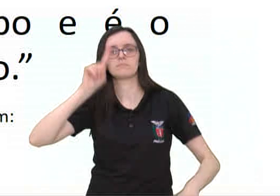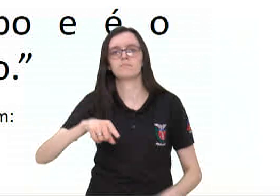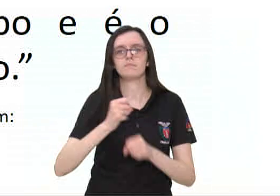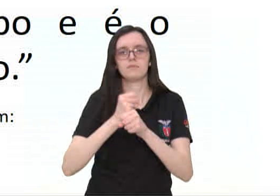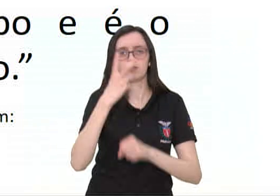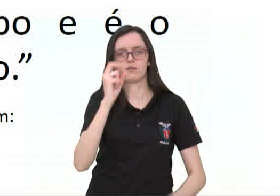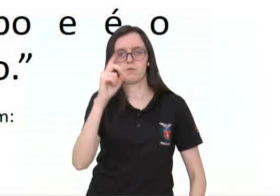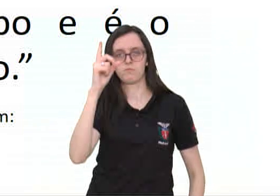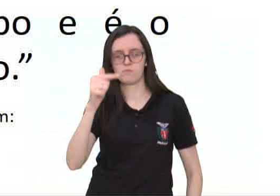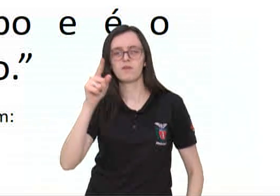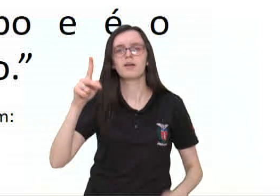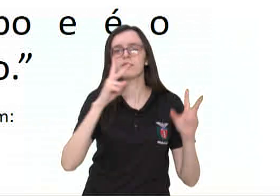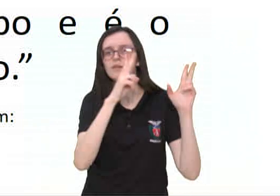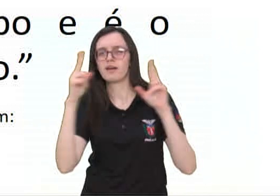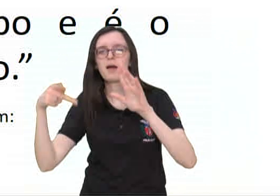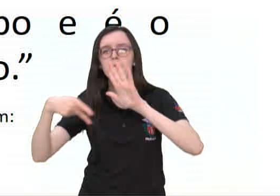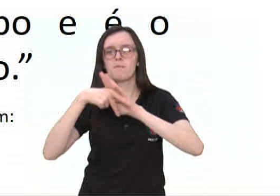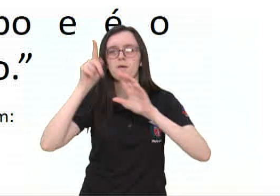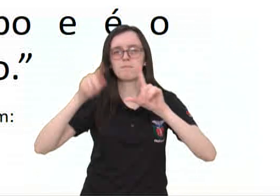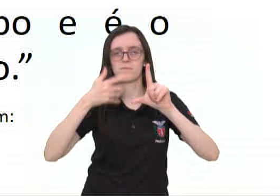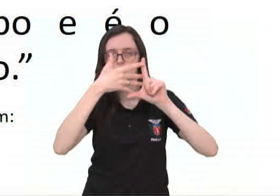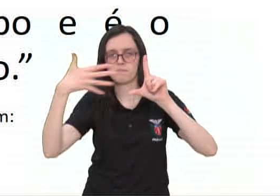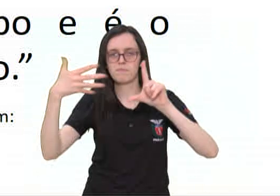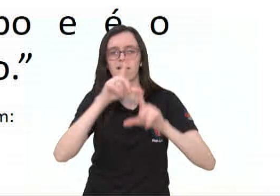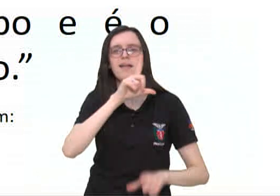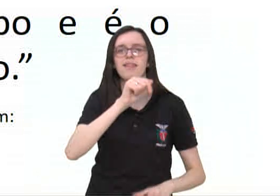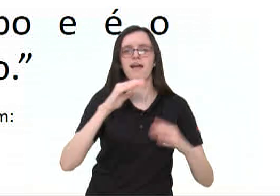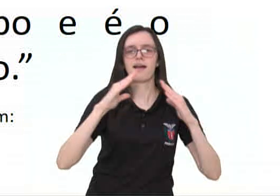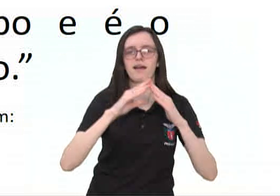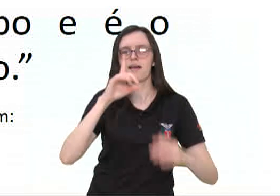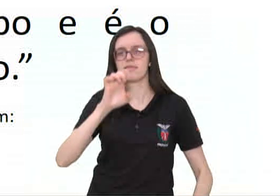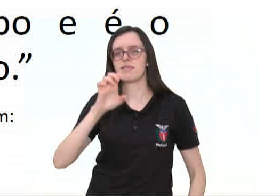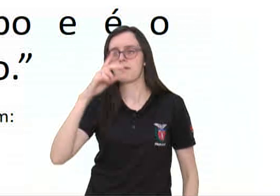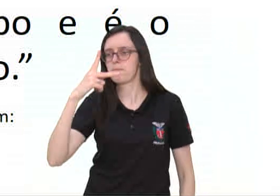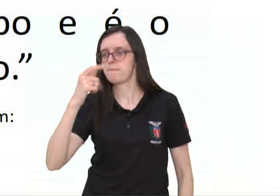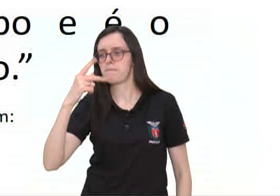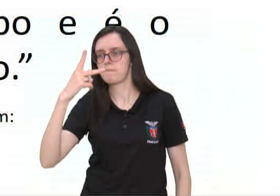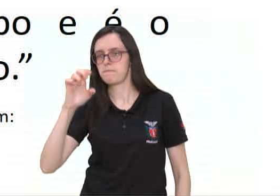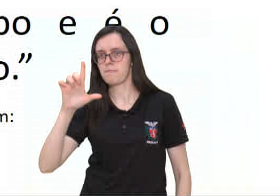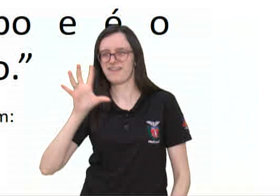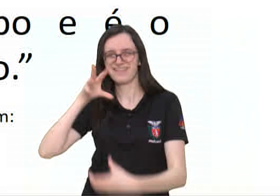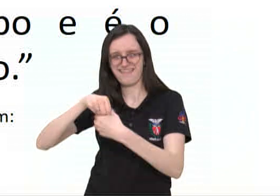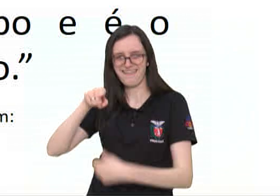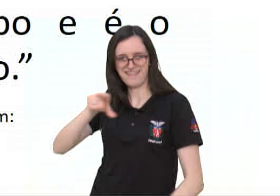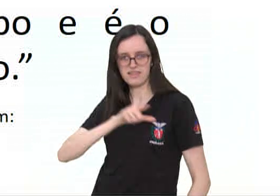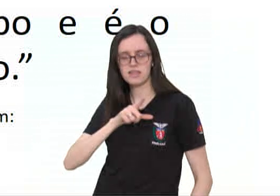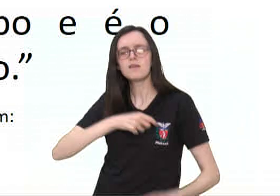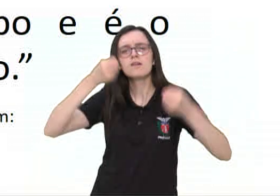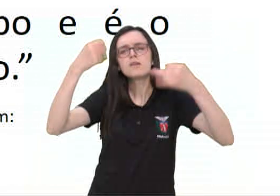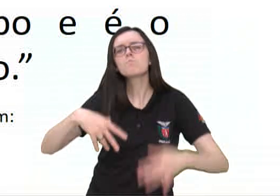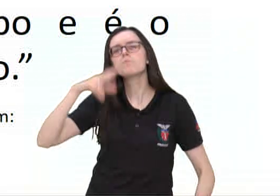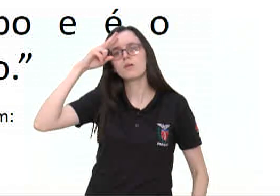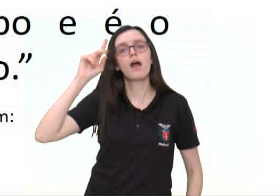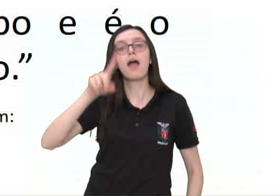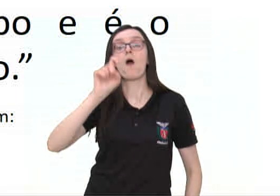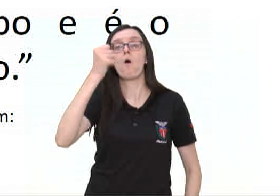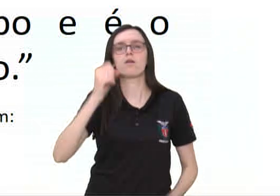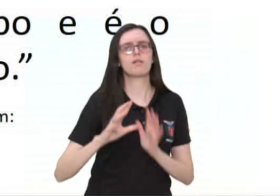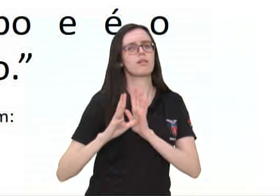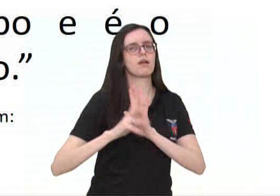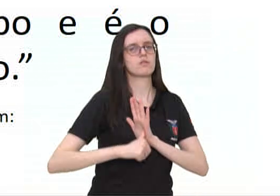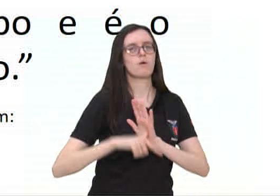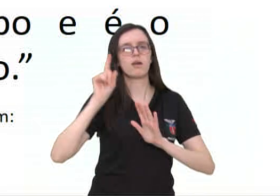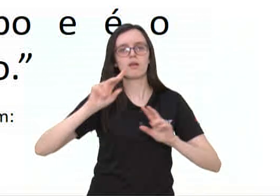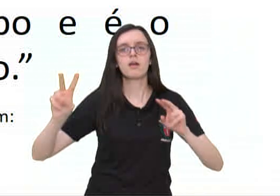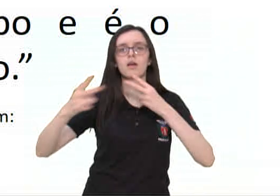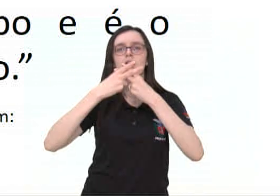2017, a série La Casa de Papel é disponibilizada pela Netflix e conta a história de 8 ladrões que se